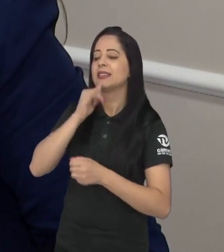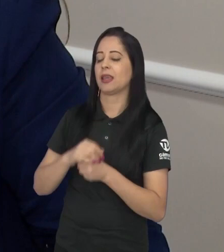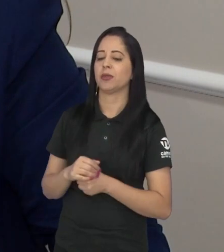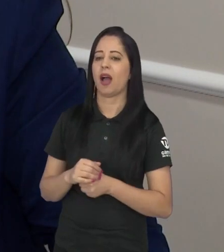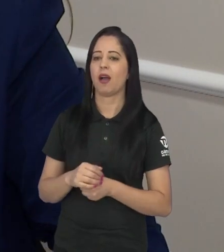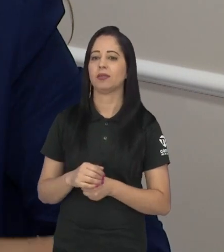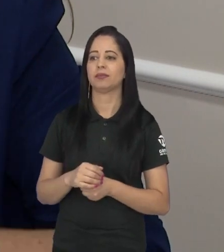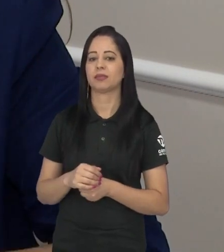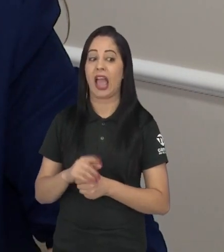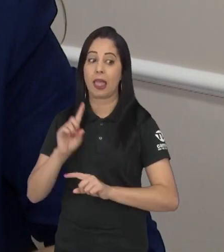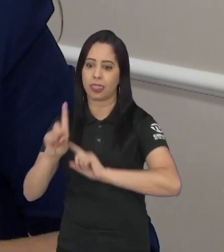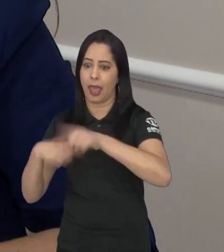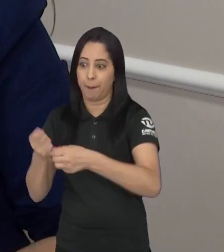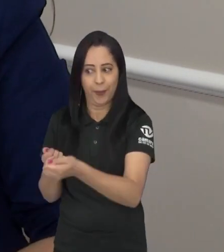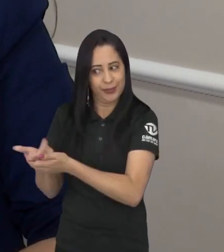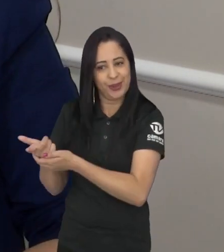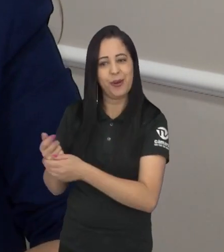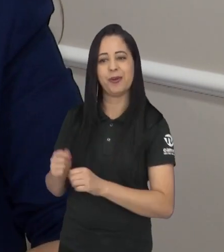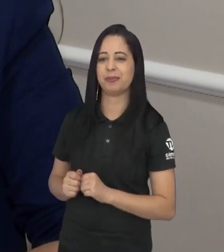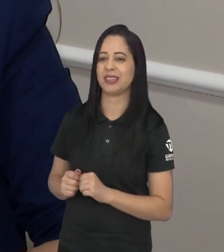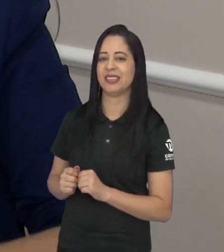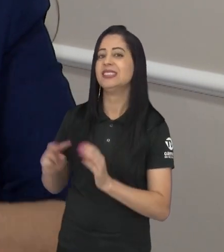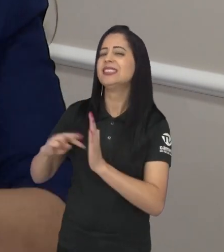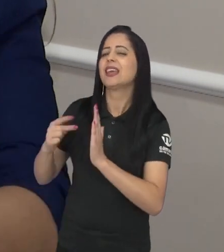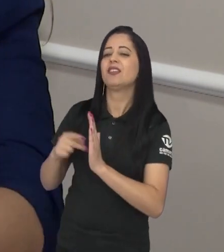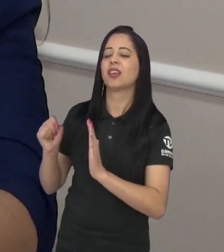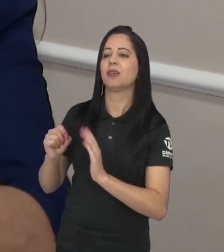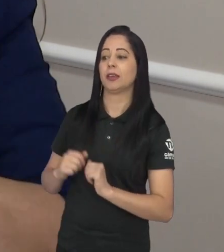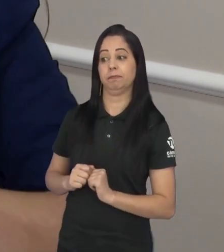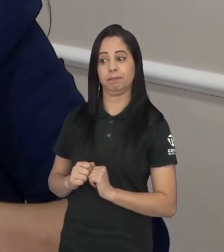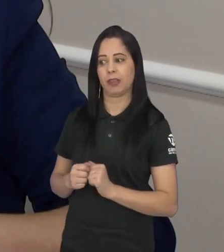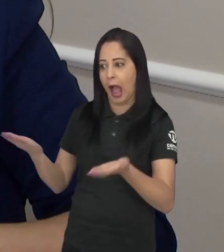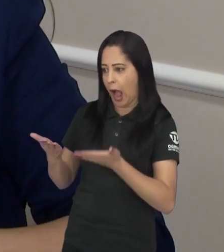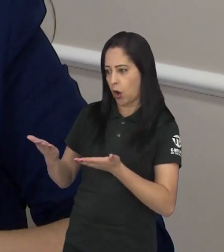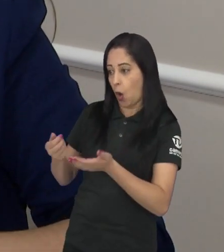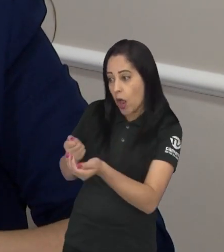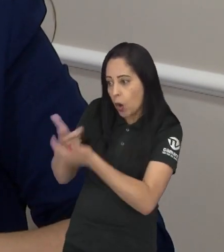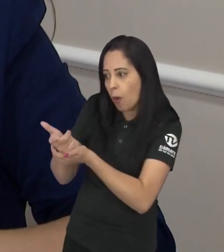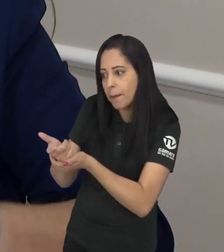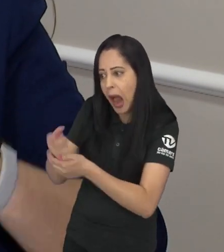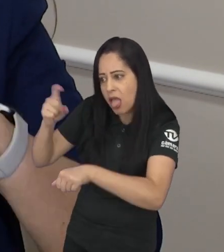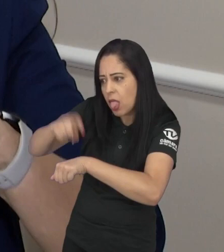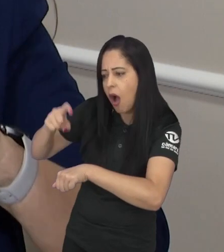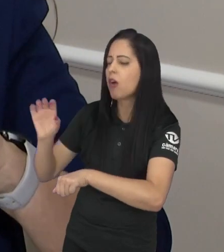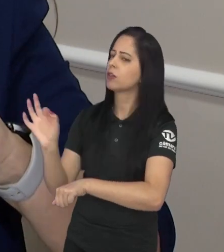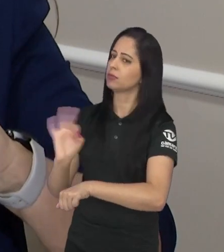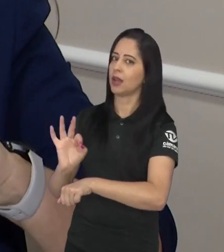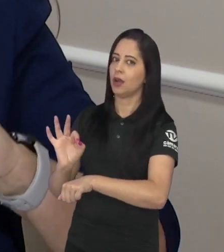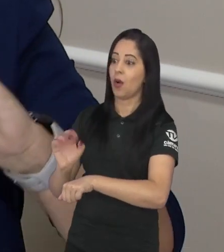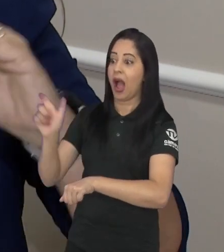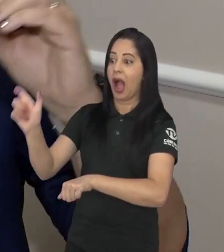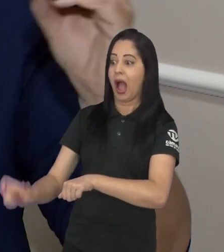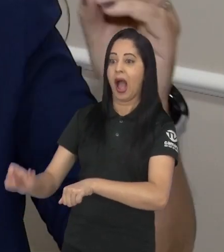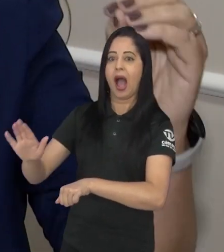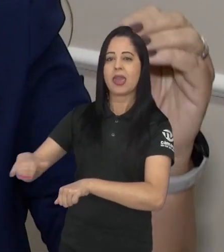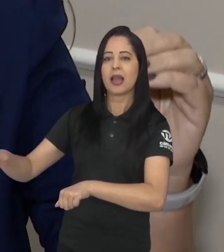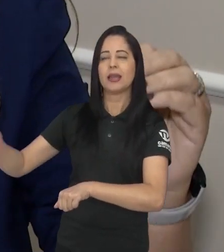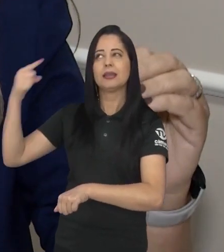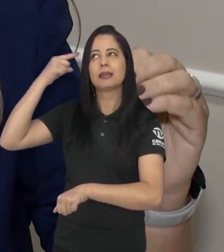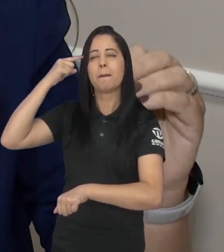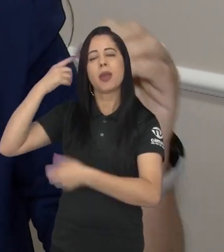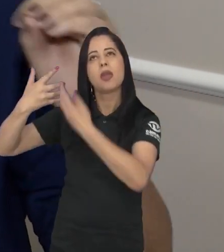volta a gente compra. O que quer dizer se na volta a gente compra? Agora eu não vou ceder, tá? Então vamos deixar essa criança pensar